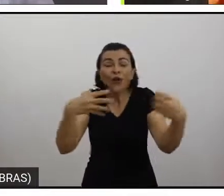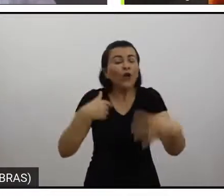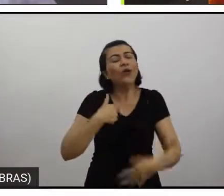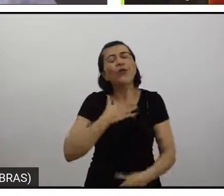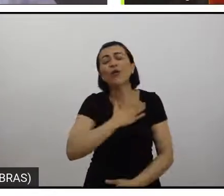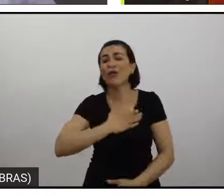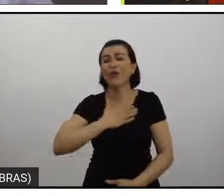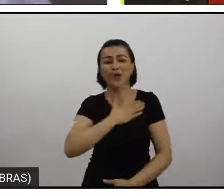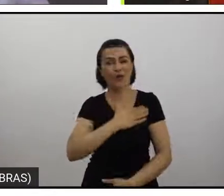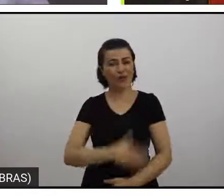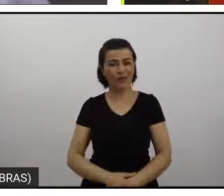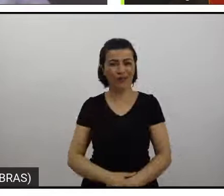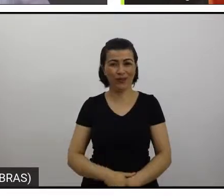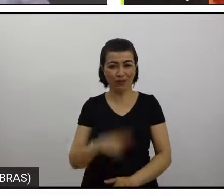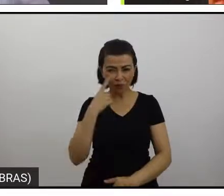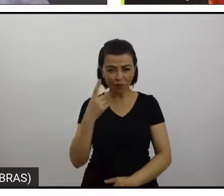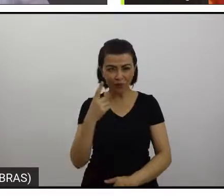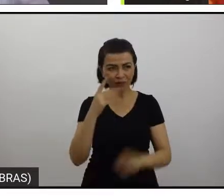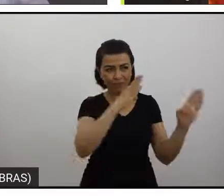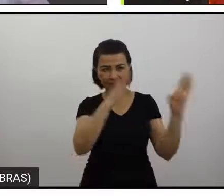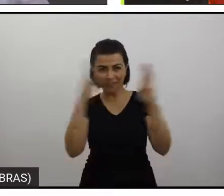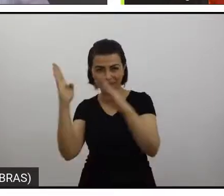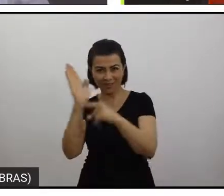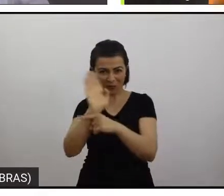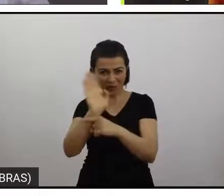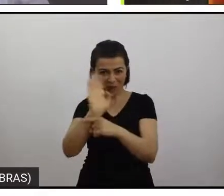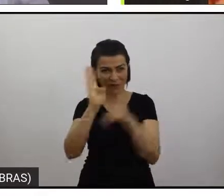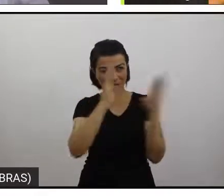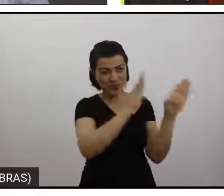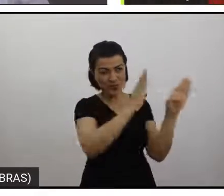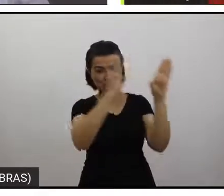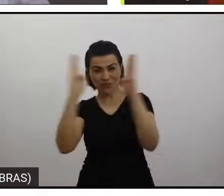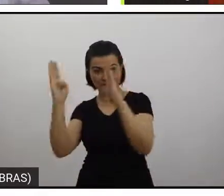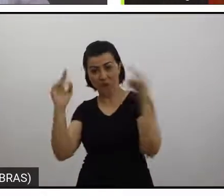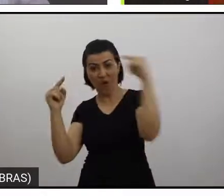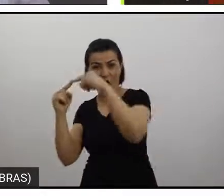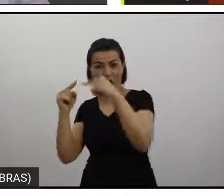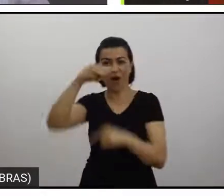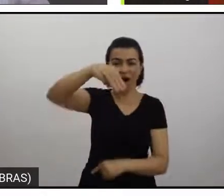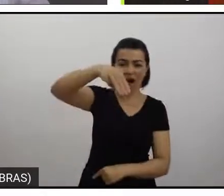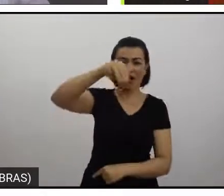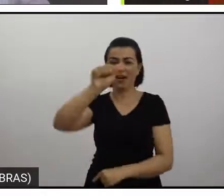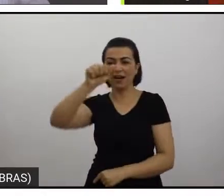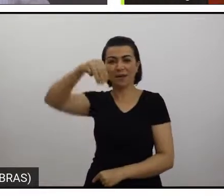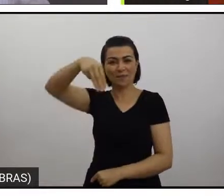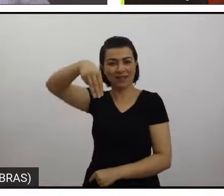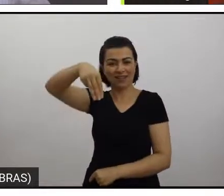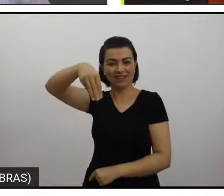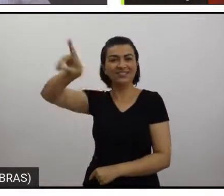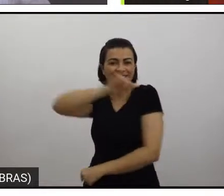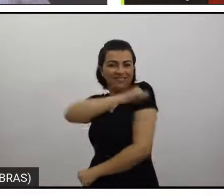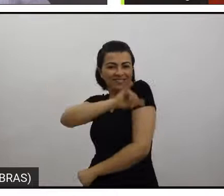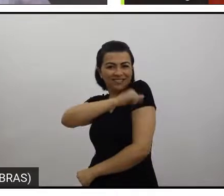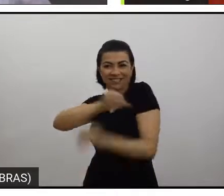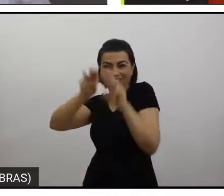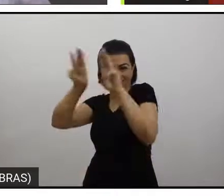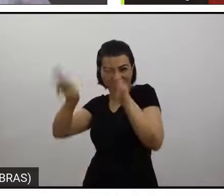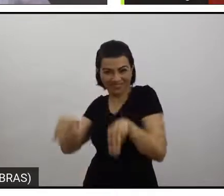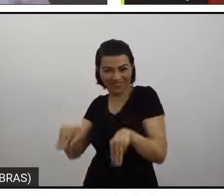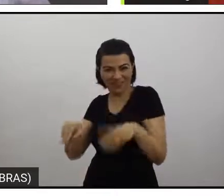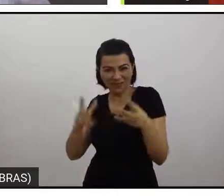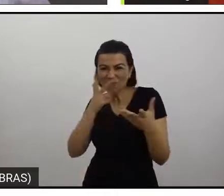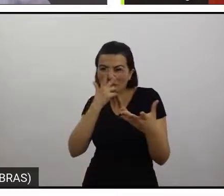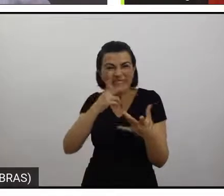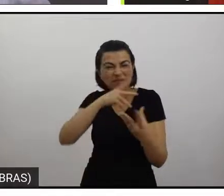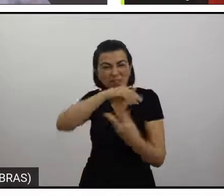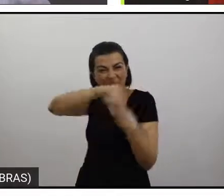uma cerimônia oficial, com todas as autoridades e tal, e o vídeo bagunça isso o tempo todo, toda essa pompa,